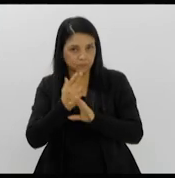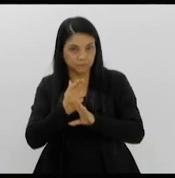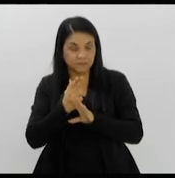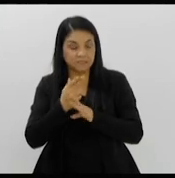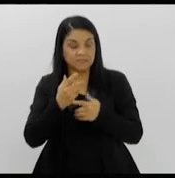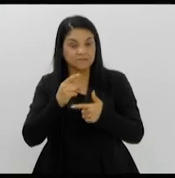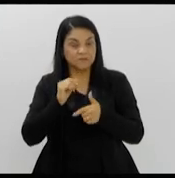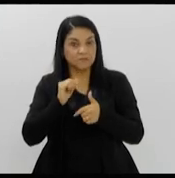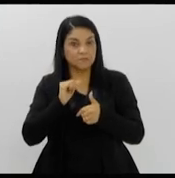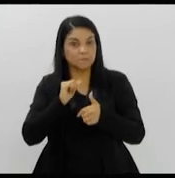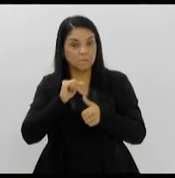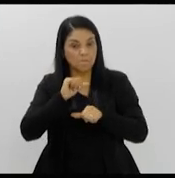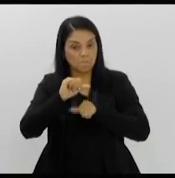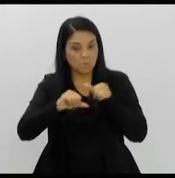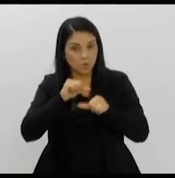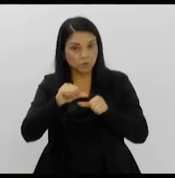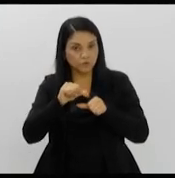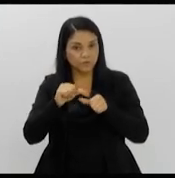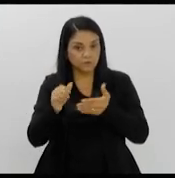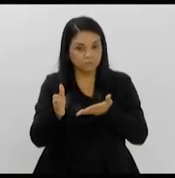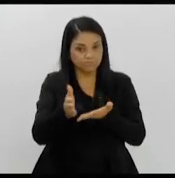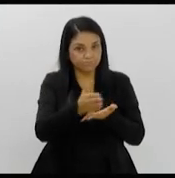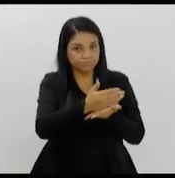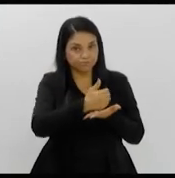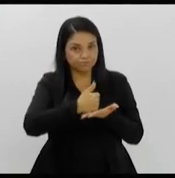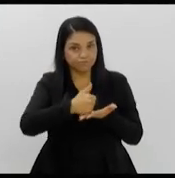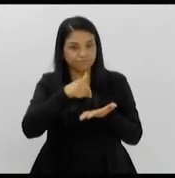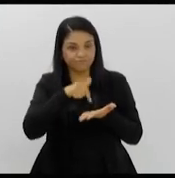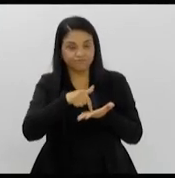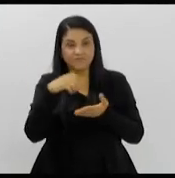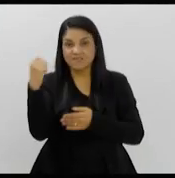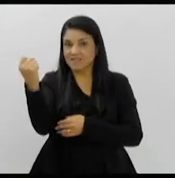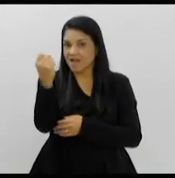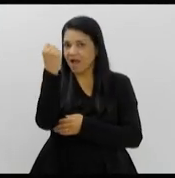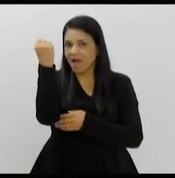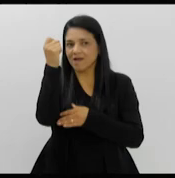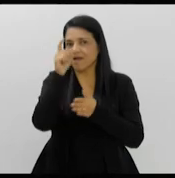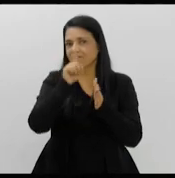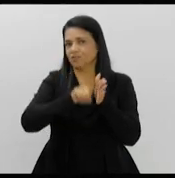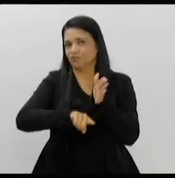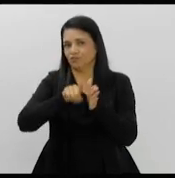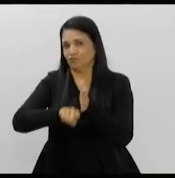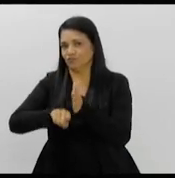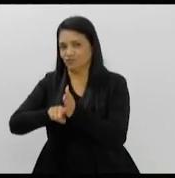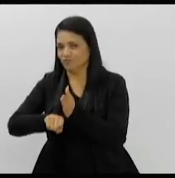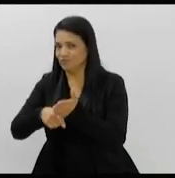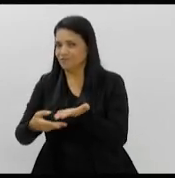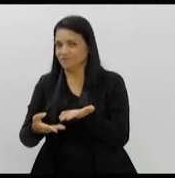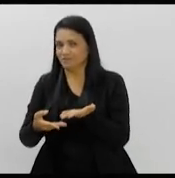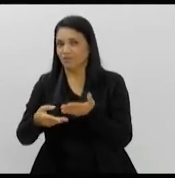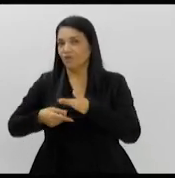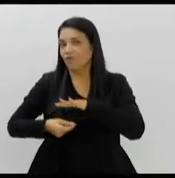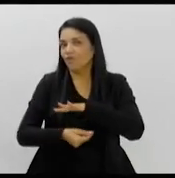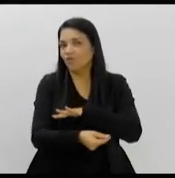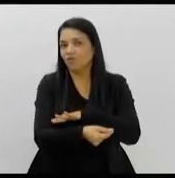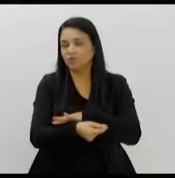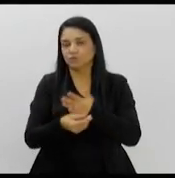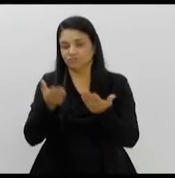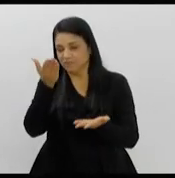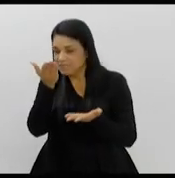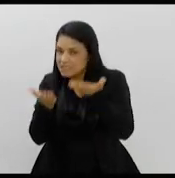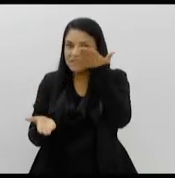receitas subtraindo você Agra o problema desse fundo você o